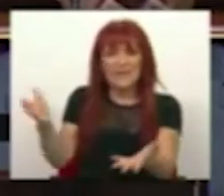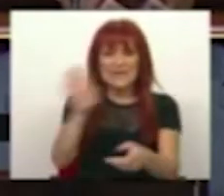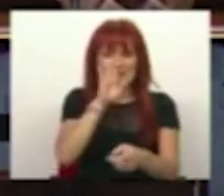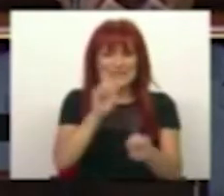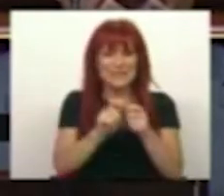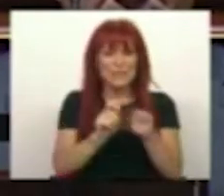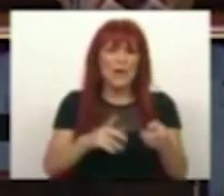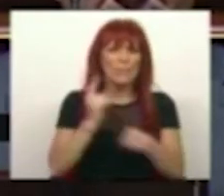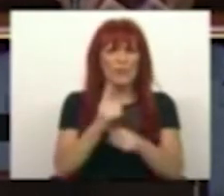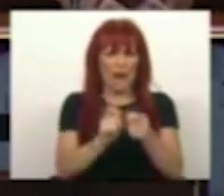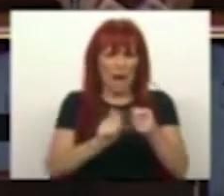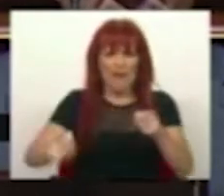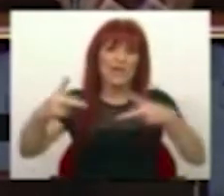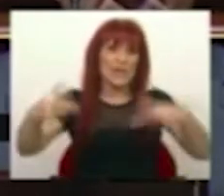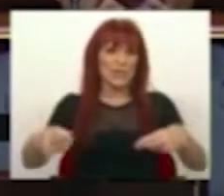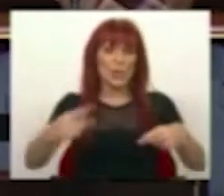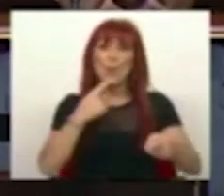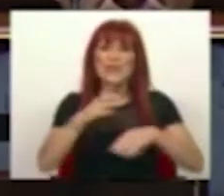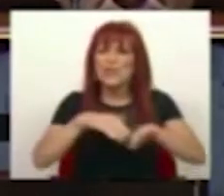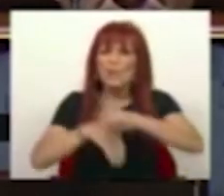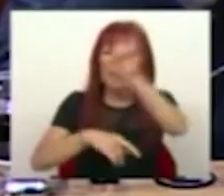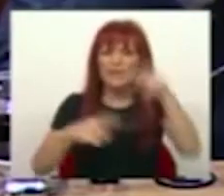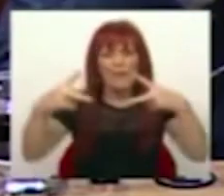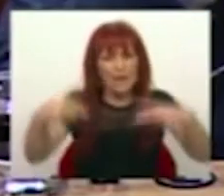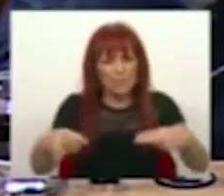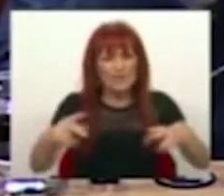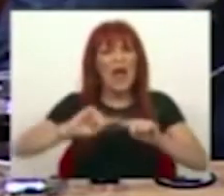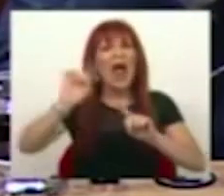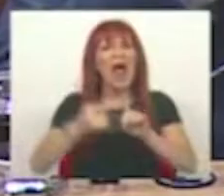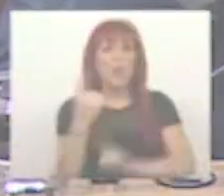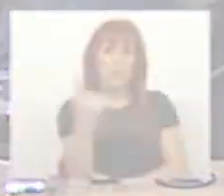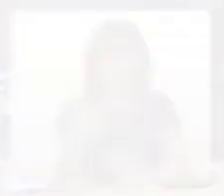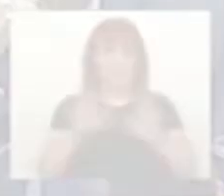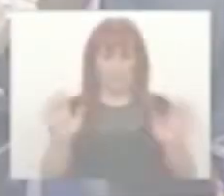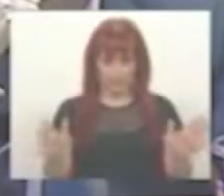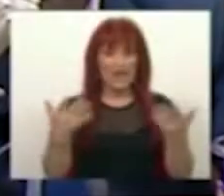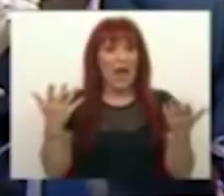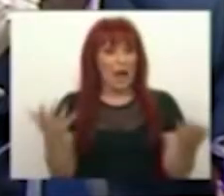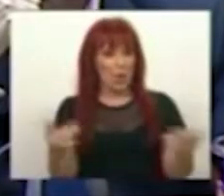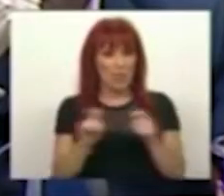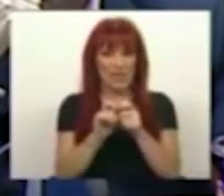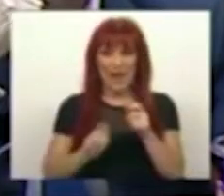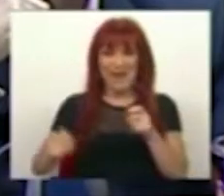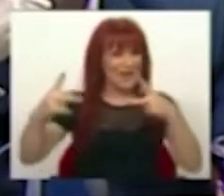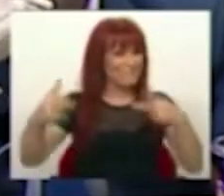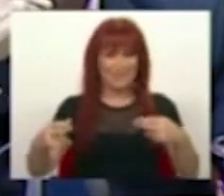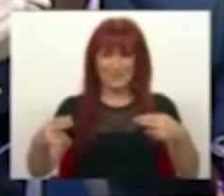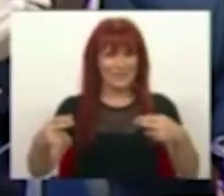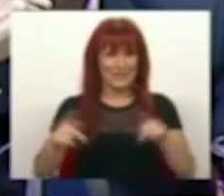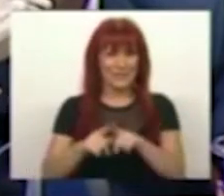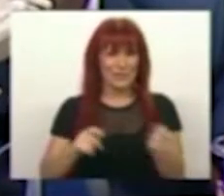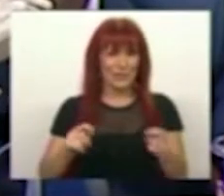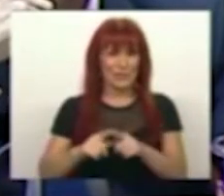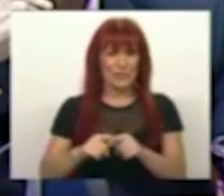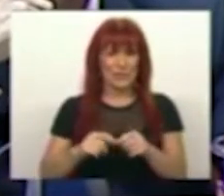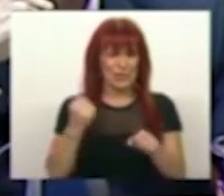a linha, já que a linha está suspensa, também não se diz que não é feita, porque está suspensa por um ano. Para já, a linha não está suspensa, nem os trabalhos